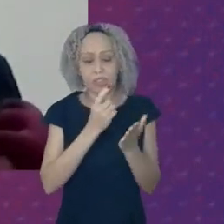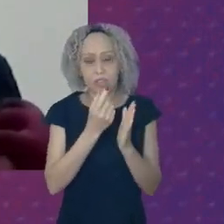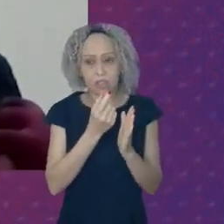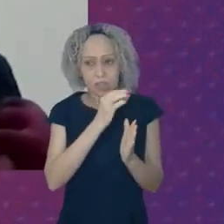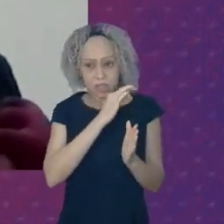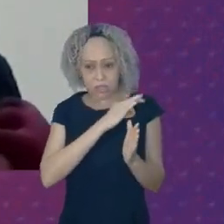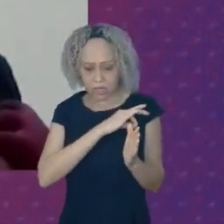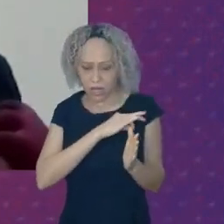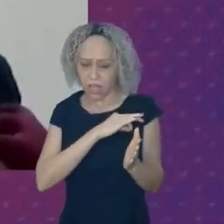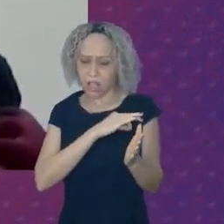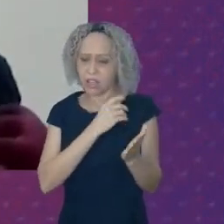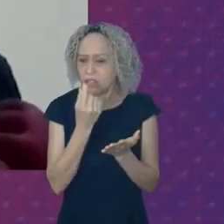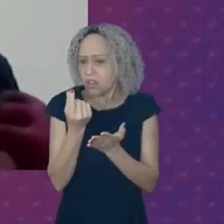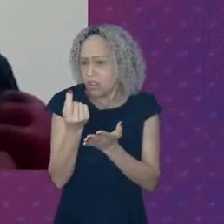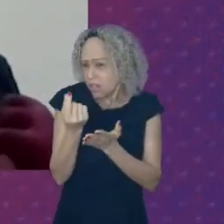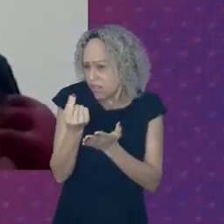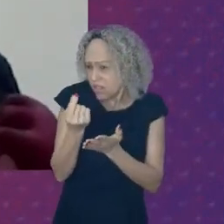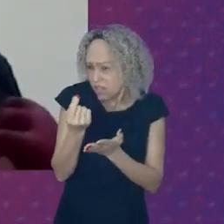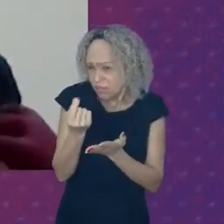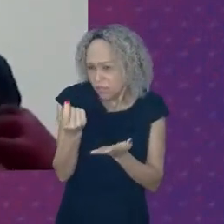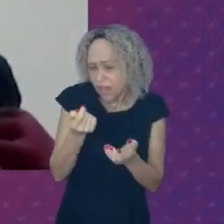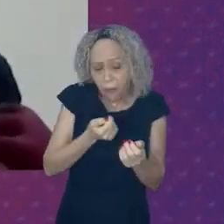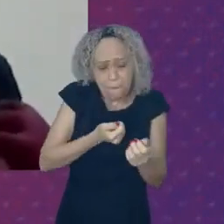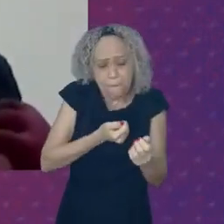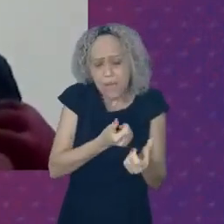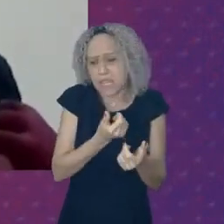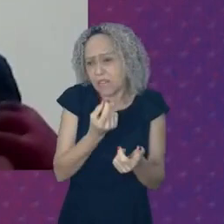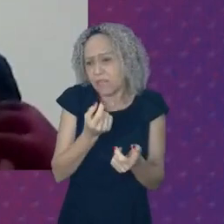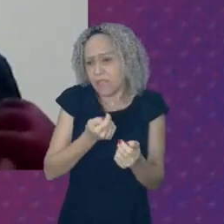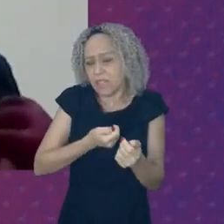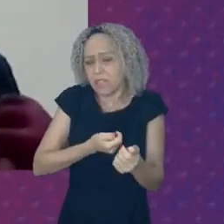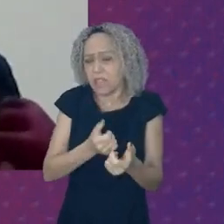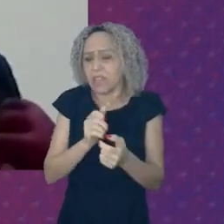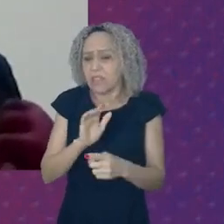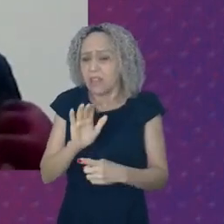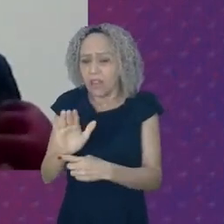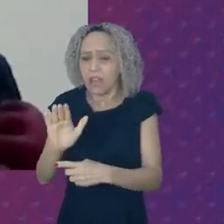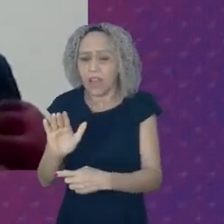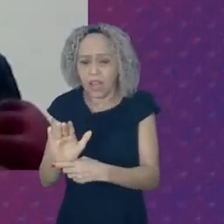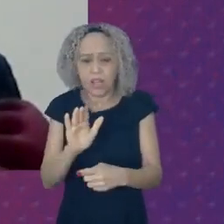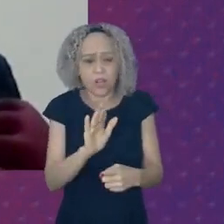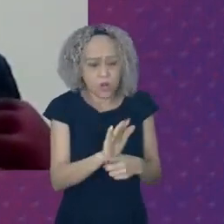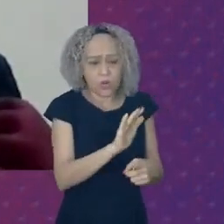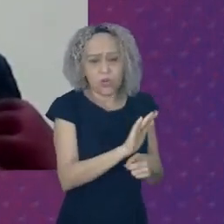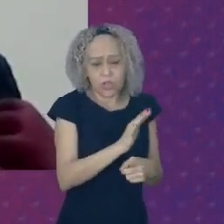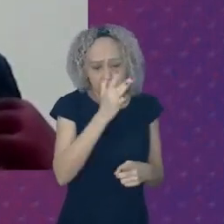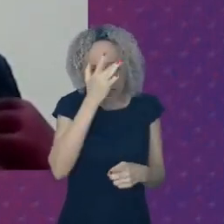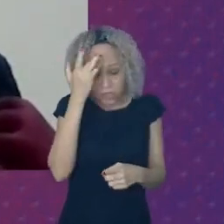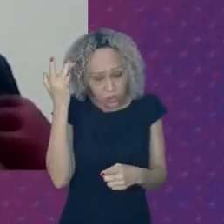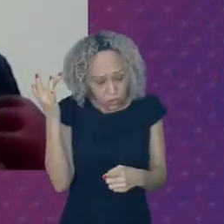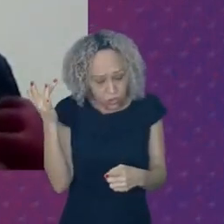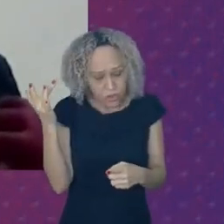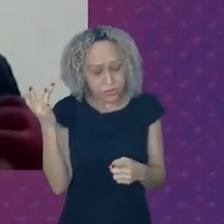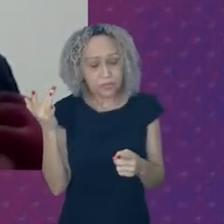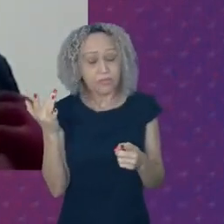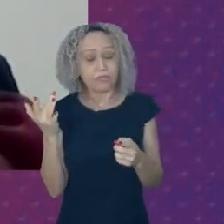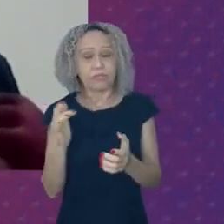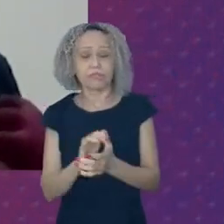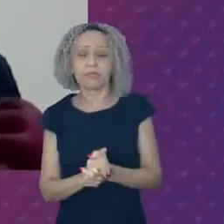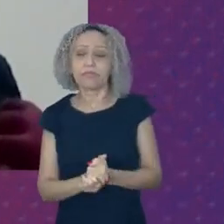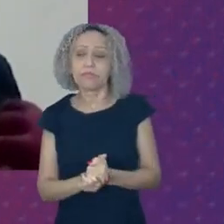um objetivo, né, uma intencionalidade mais clara, fazendo a unificação de todos.